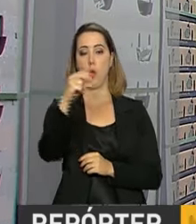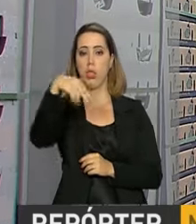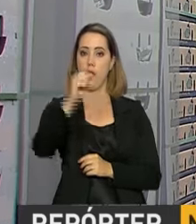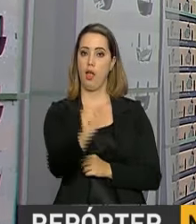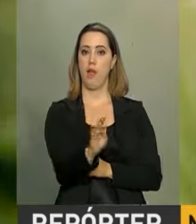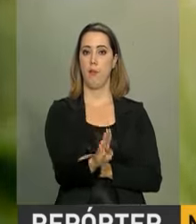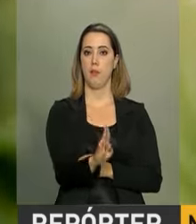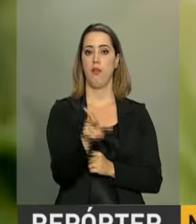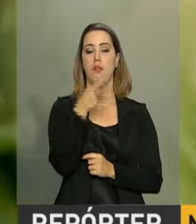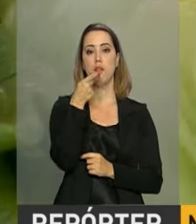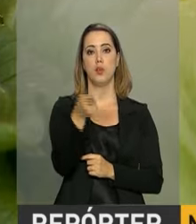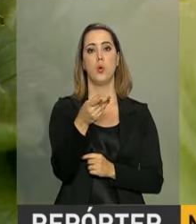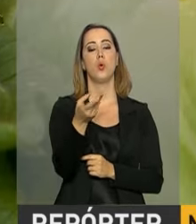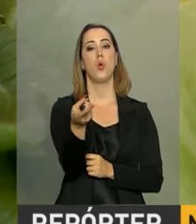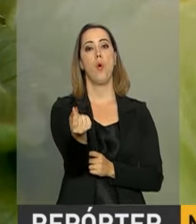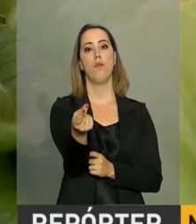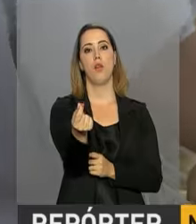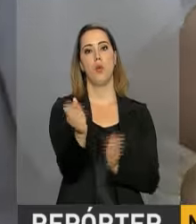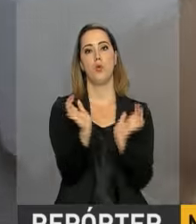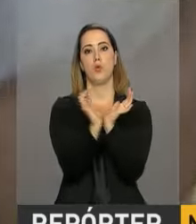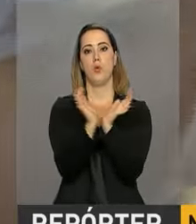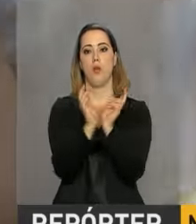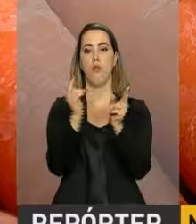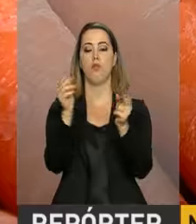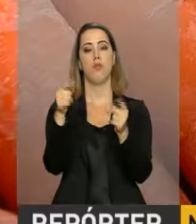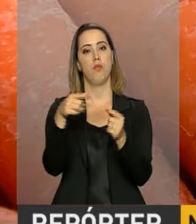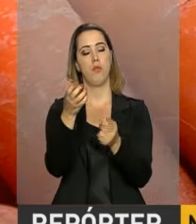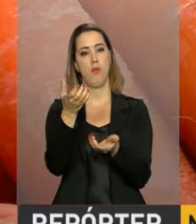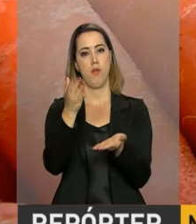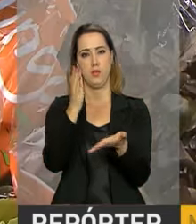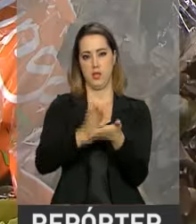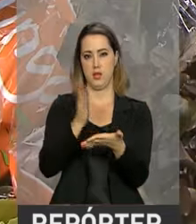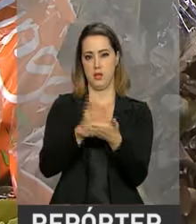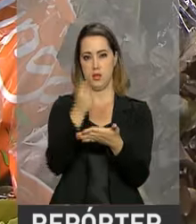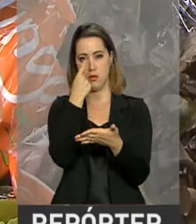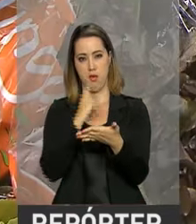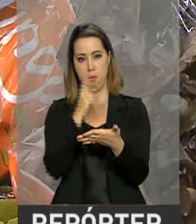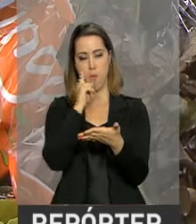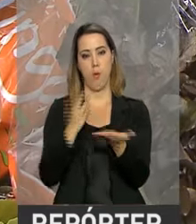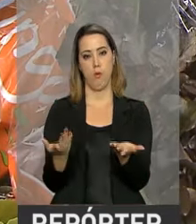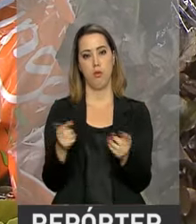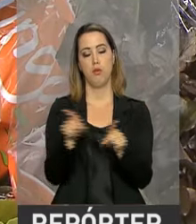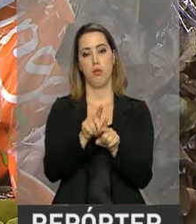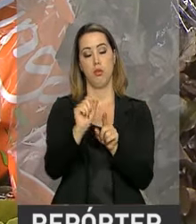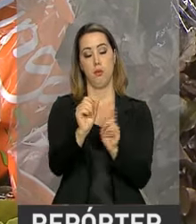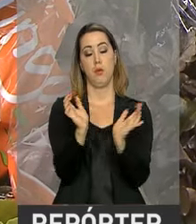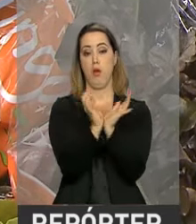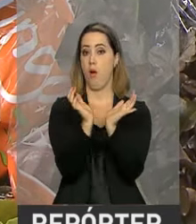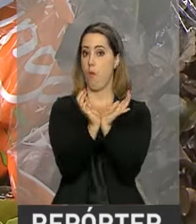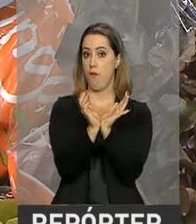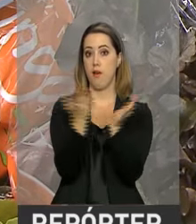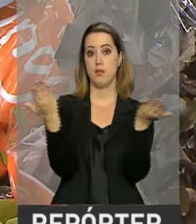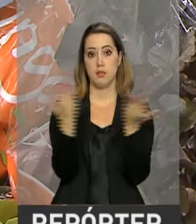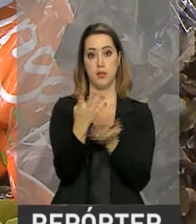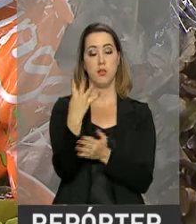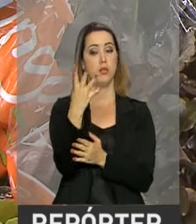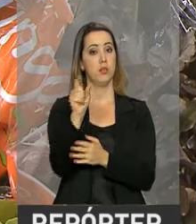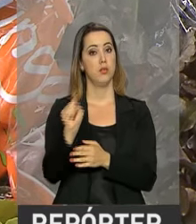centrais de abastecimento os preços da alface da cebola e da cenoura a alface por exemplo ficou